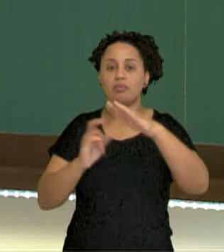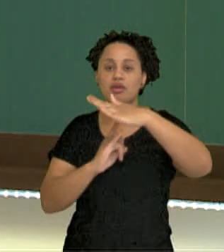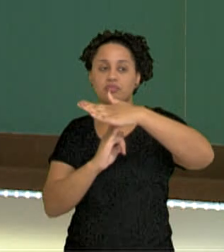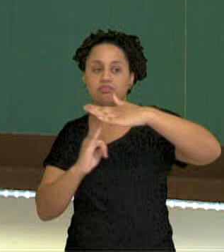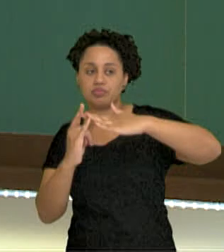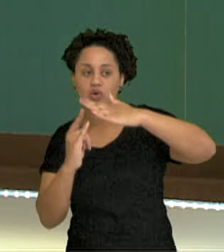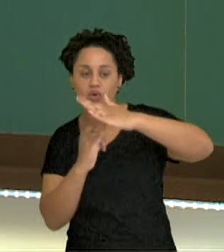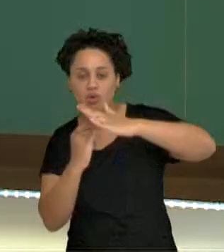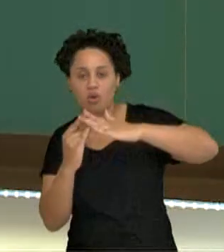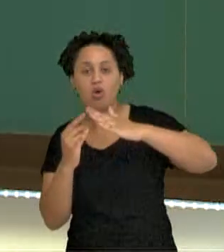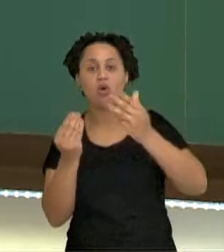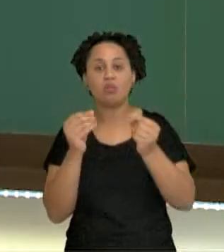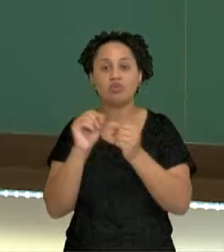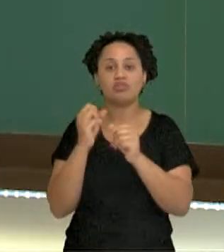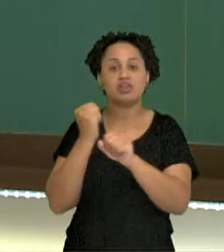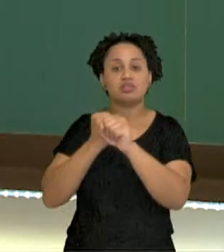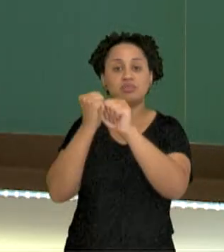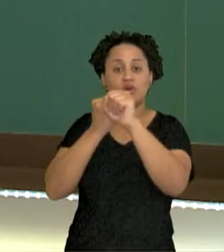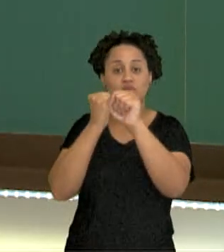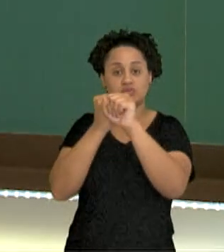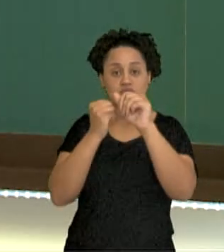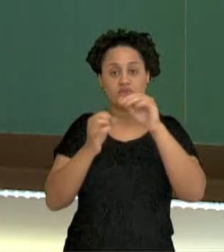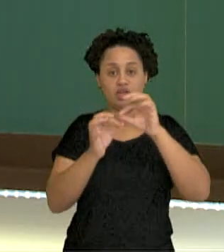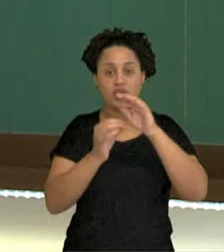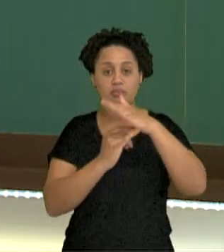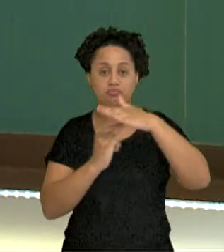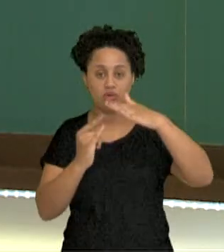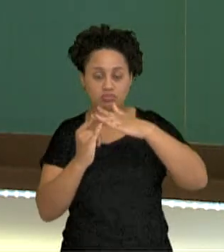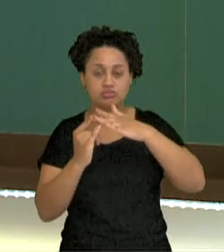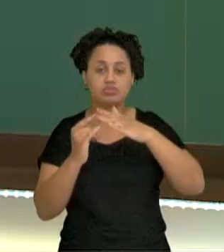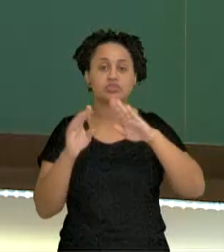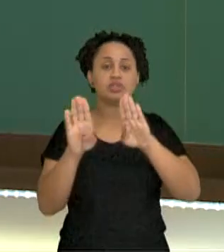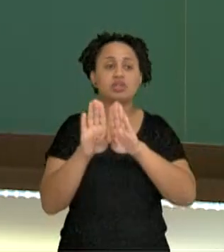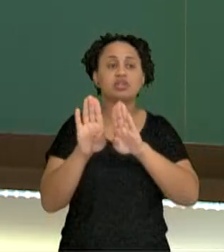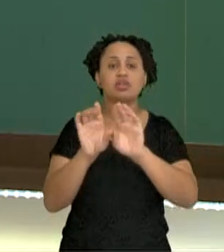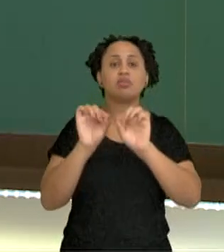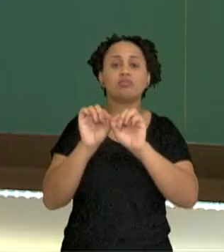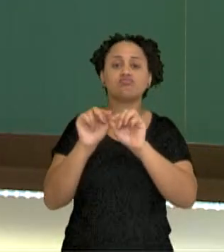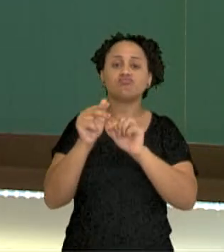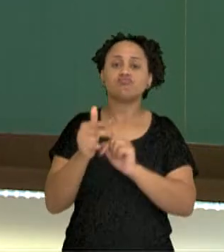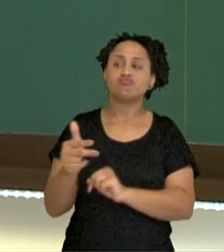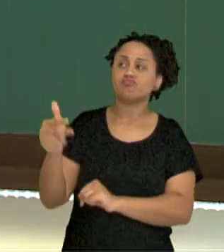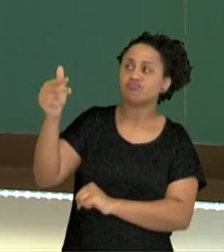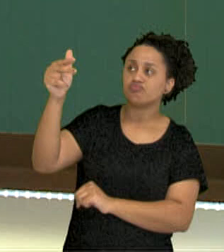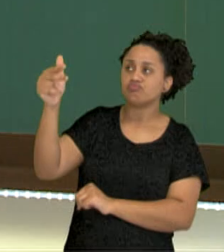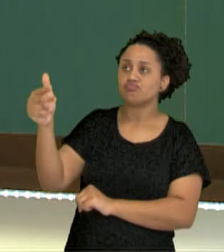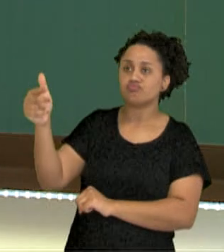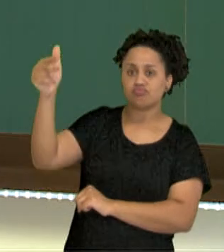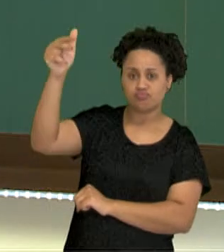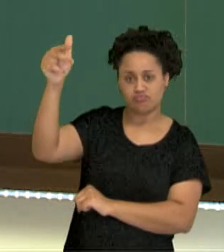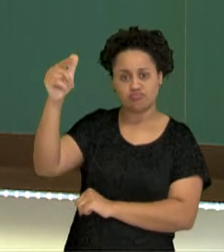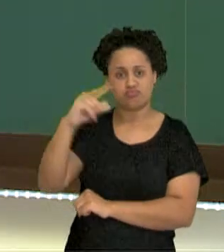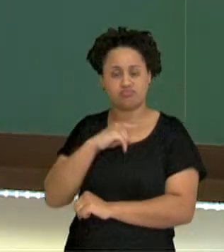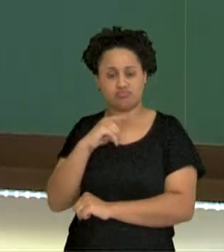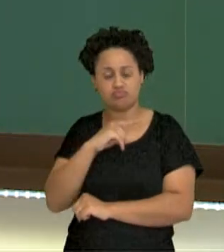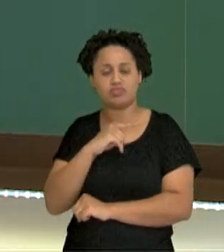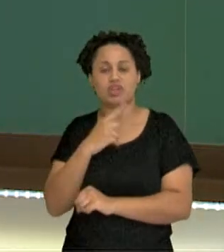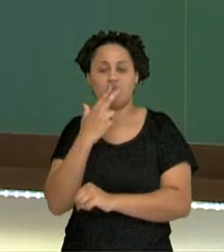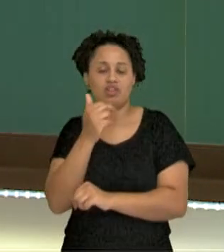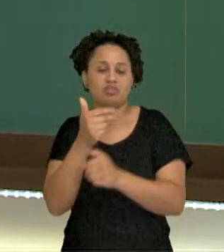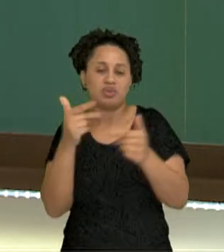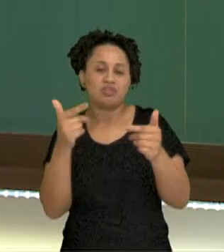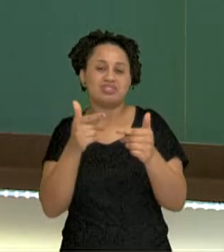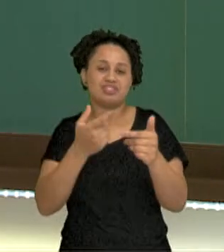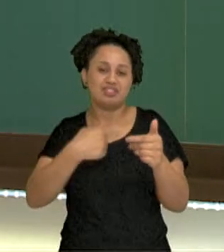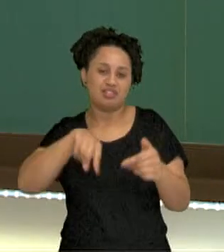que é a construção de pontes sobre os rios, e também a questão dos satélites. Os satélites, que eu acho que é algo que se aproxima